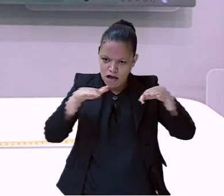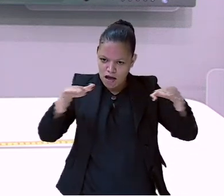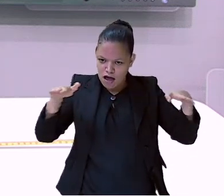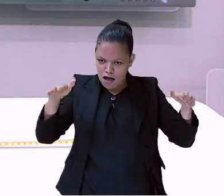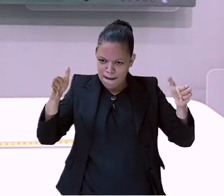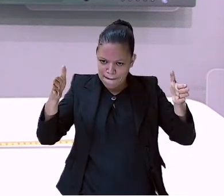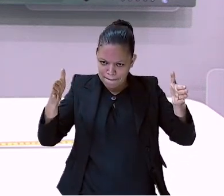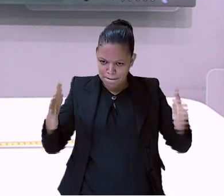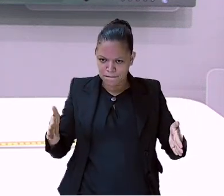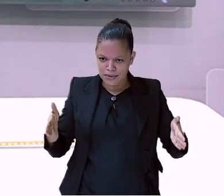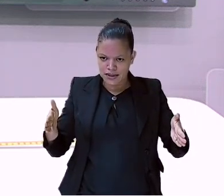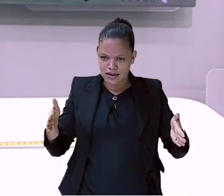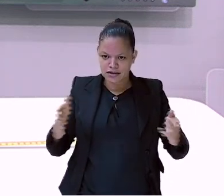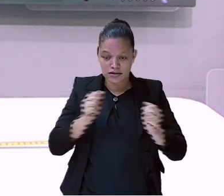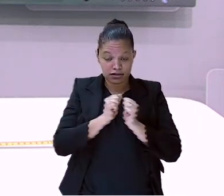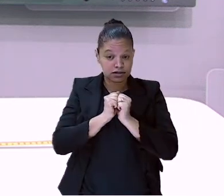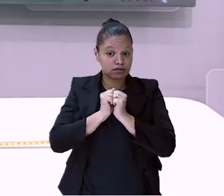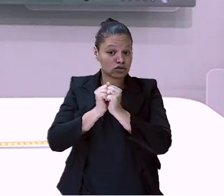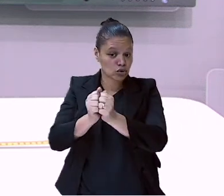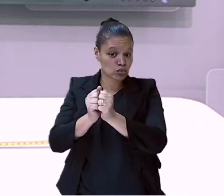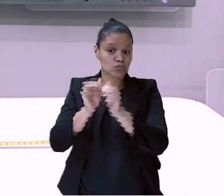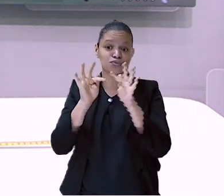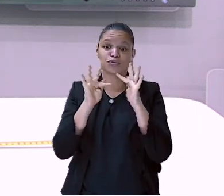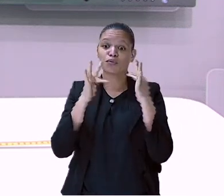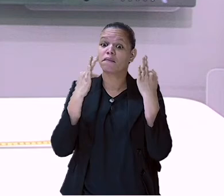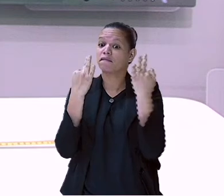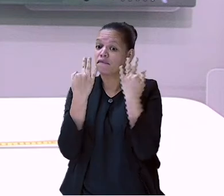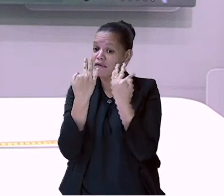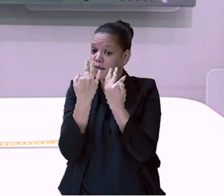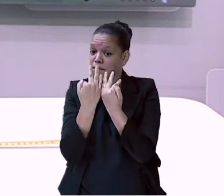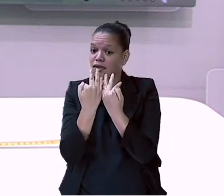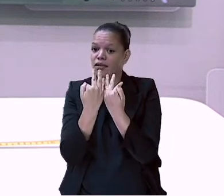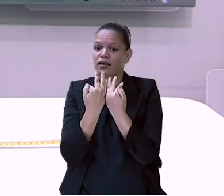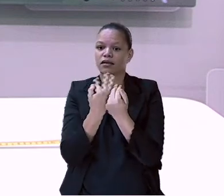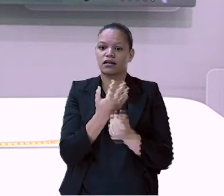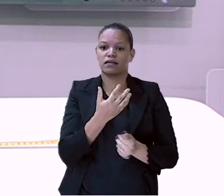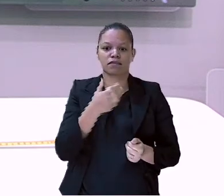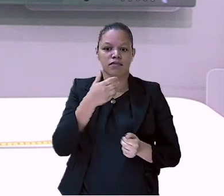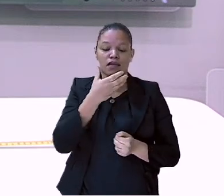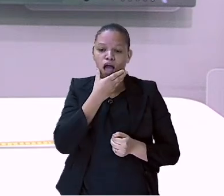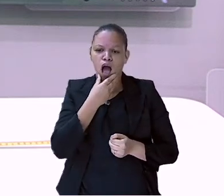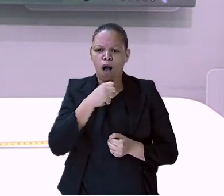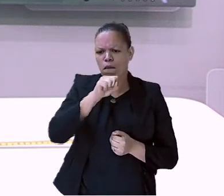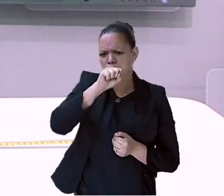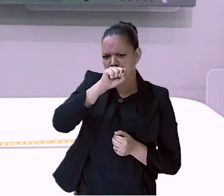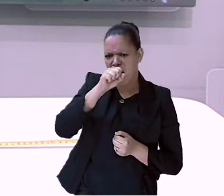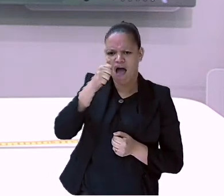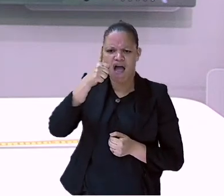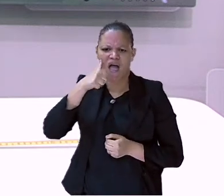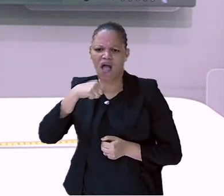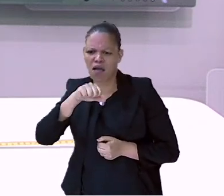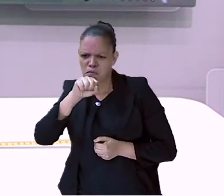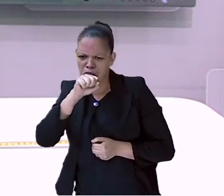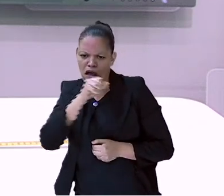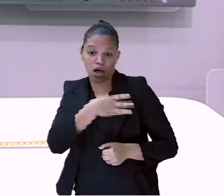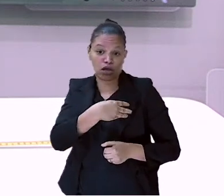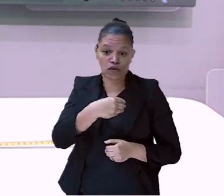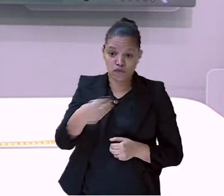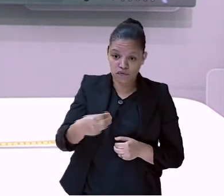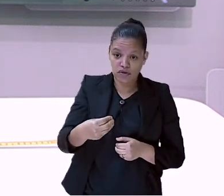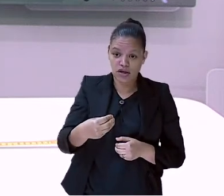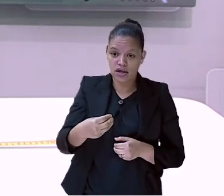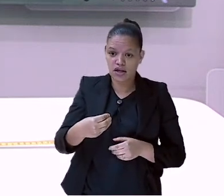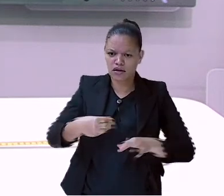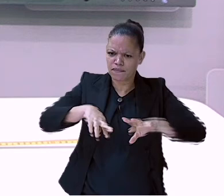com o palmo dele. Eu gostaria que você anotasse no seu caderno quantos palmos você utilizou para medir